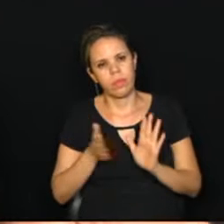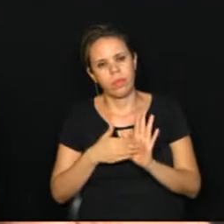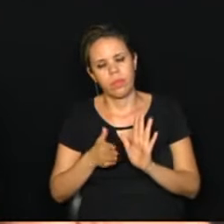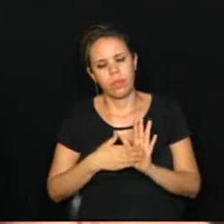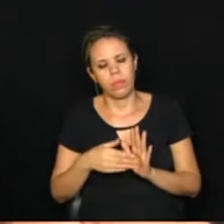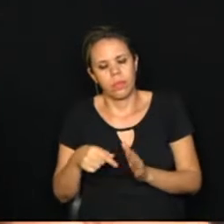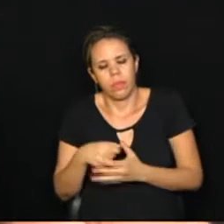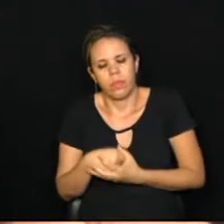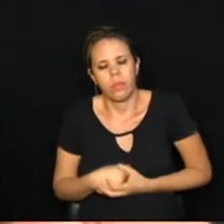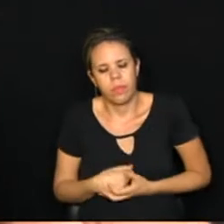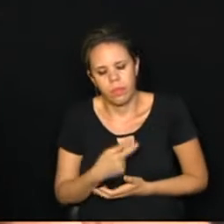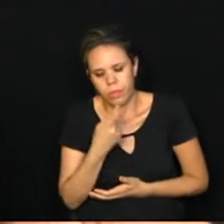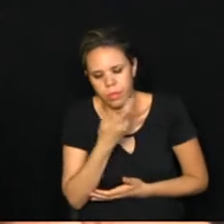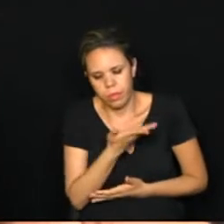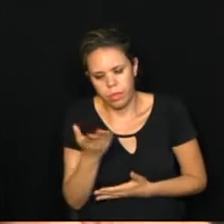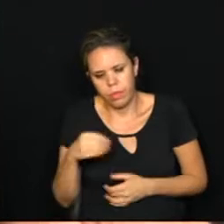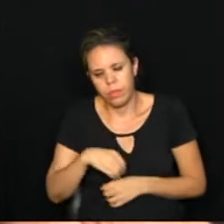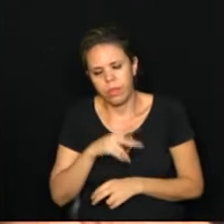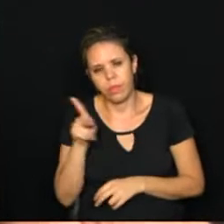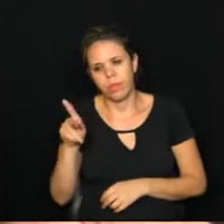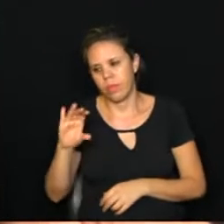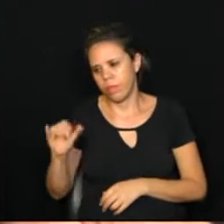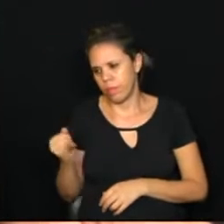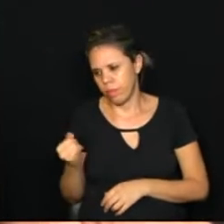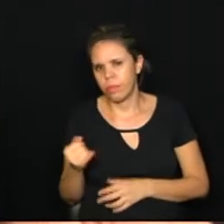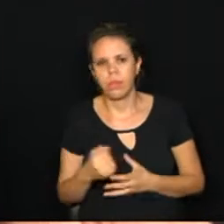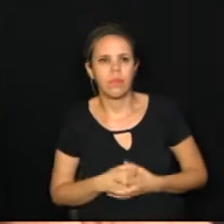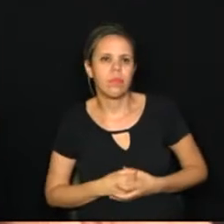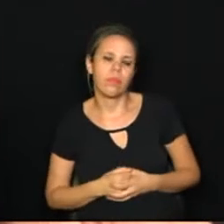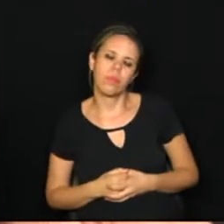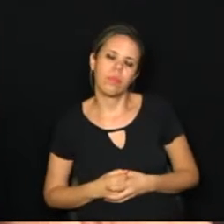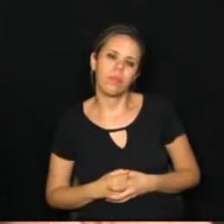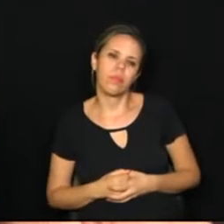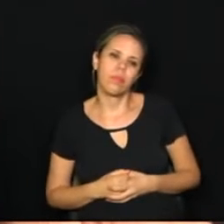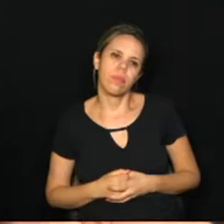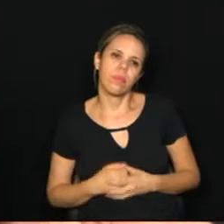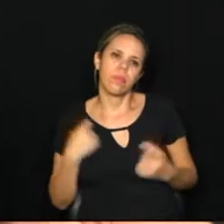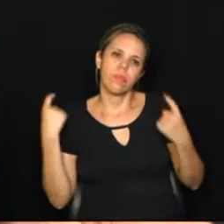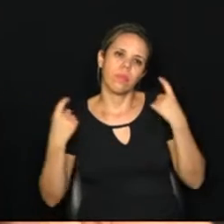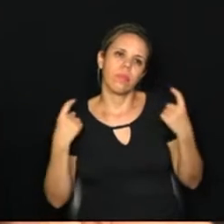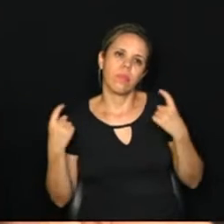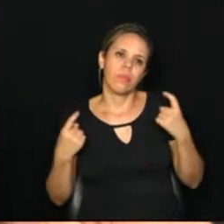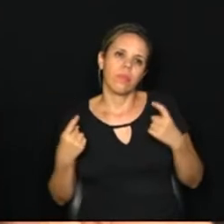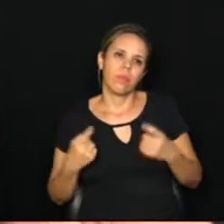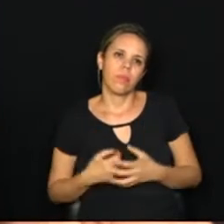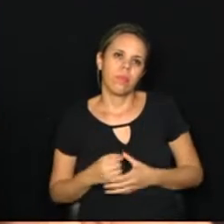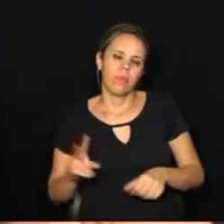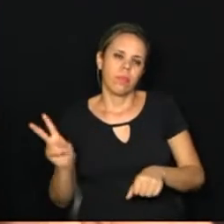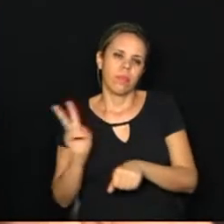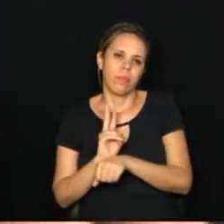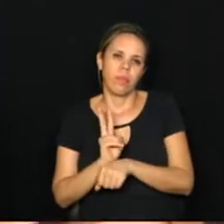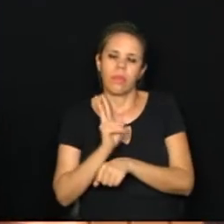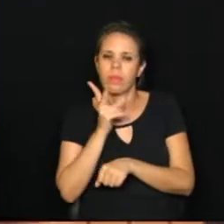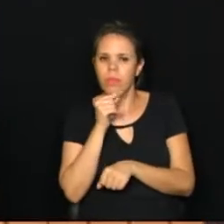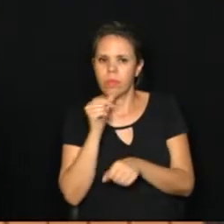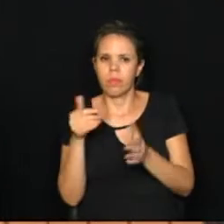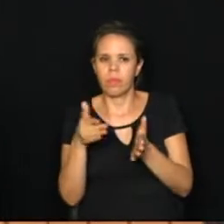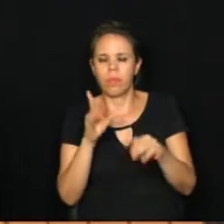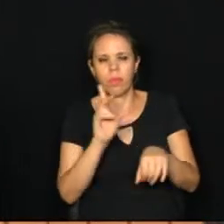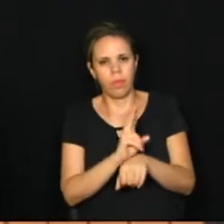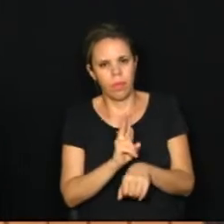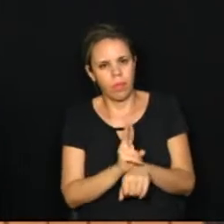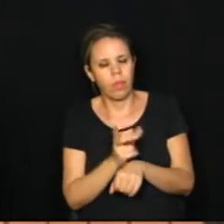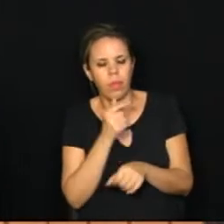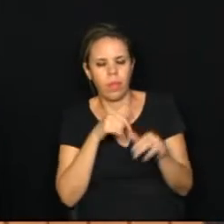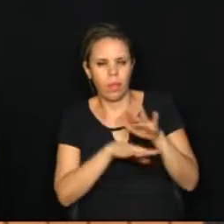que você traz pelo PCJ. Mas além dessa preocupação com relação à segurança hídrica, disponibilidade de